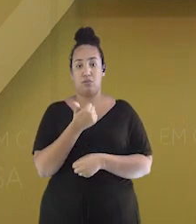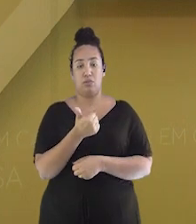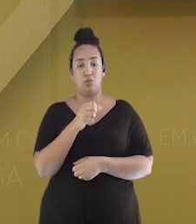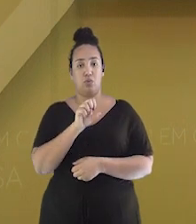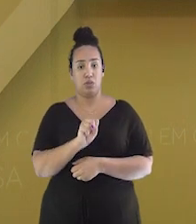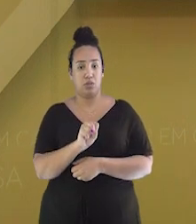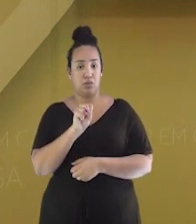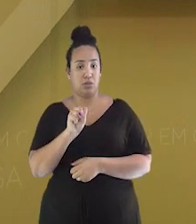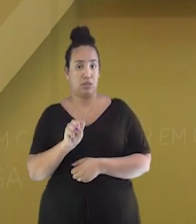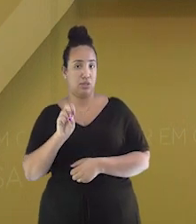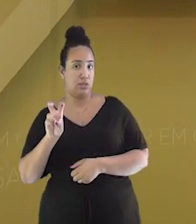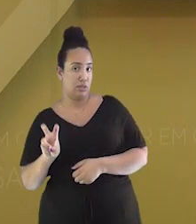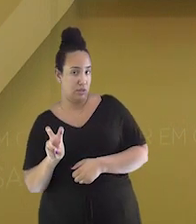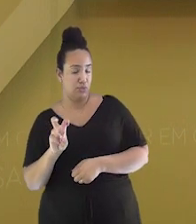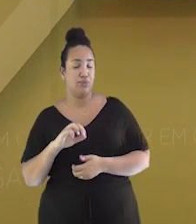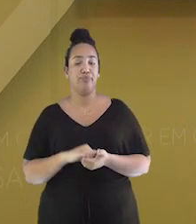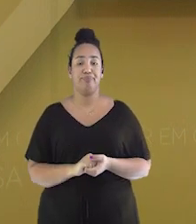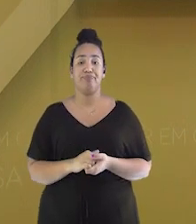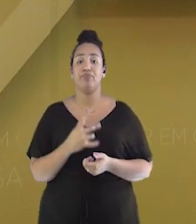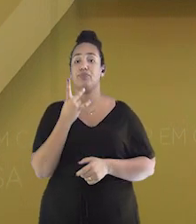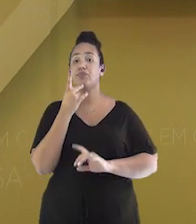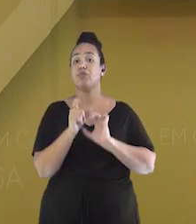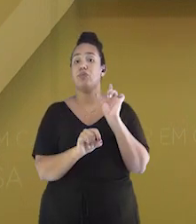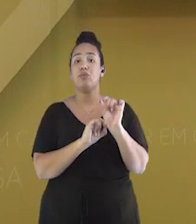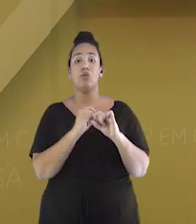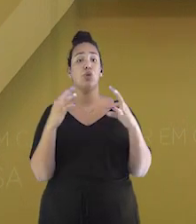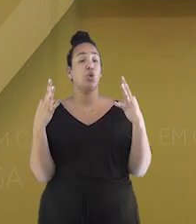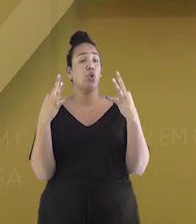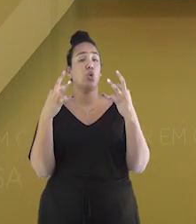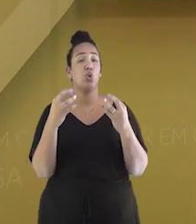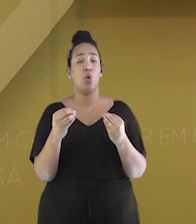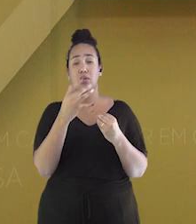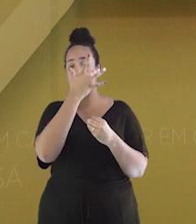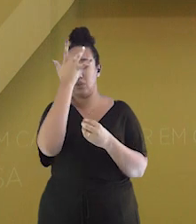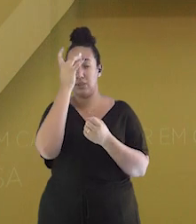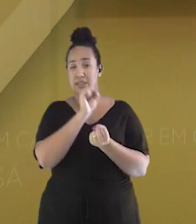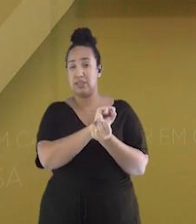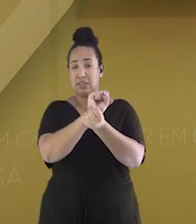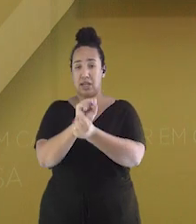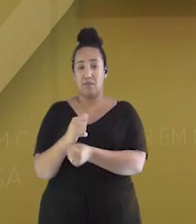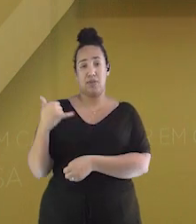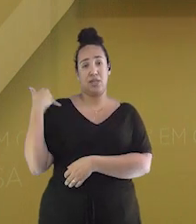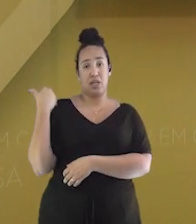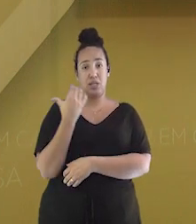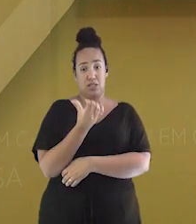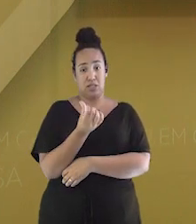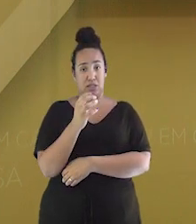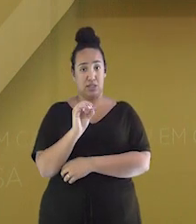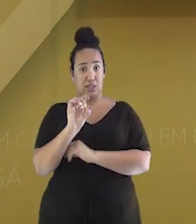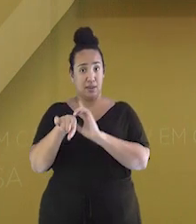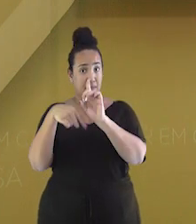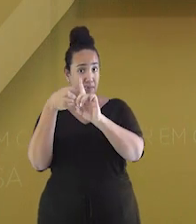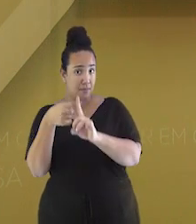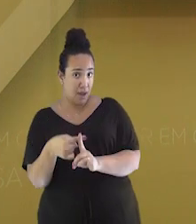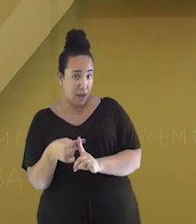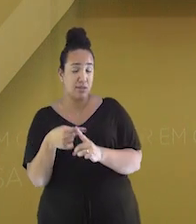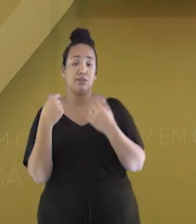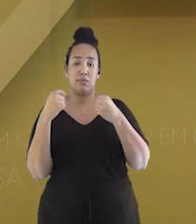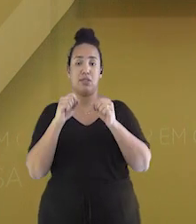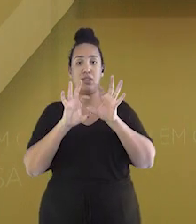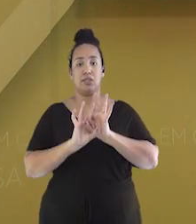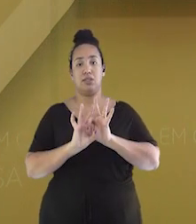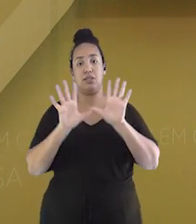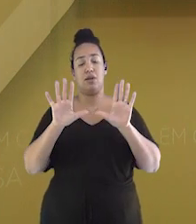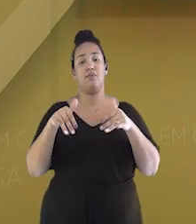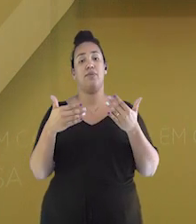1885. Determinava que todos os escravos com mais de 60 anos fossem libertos. A proposta de